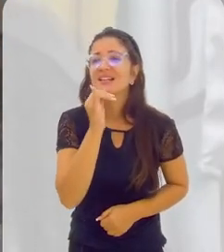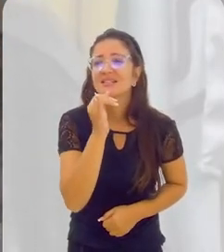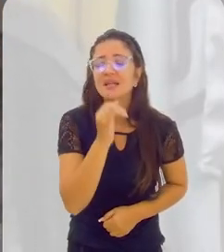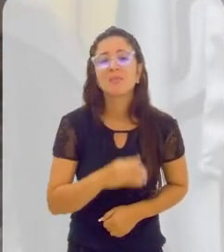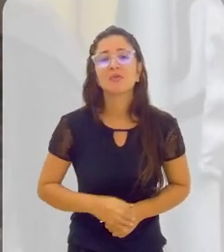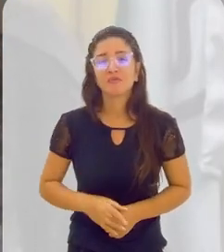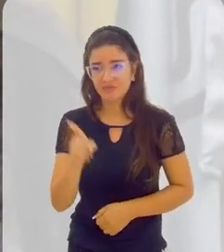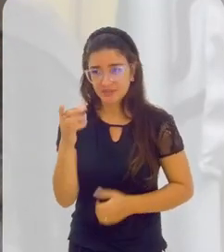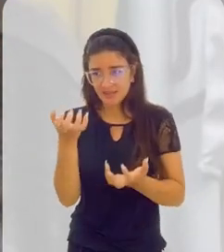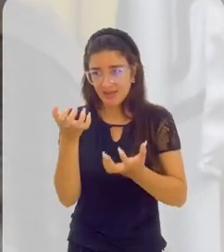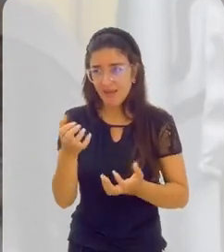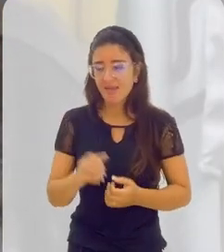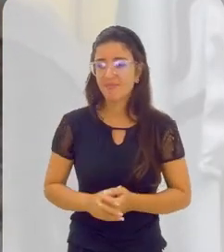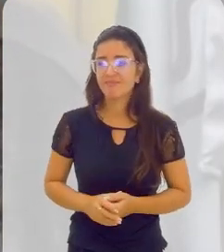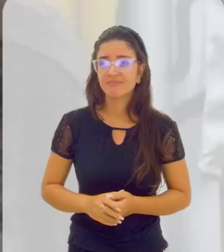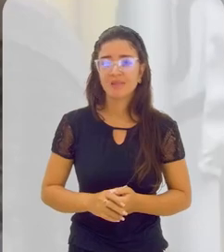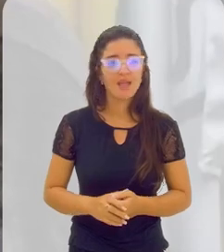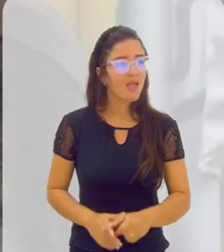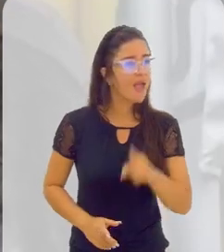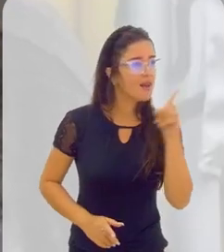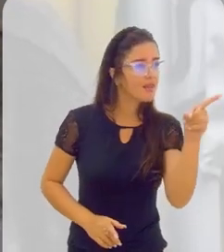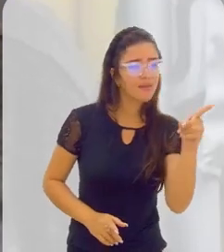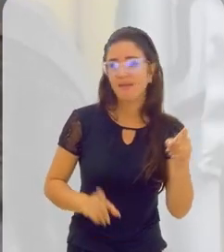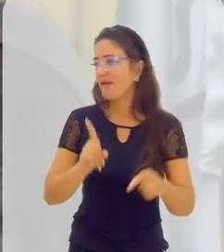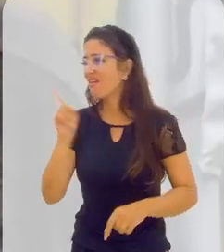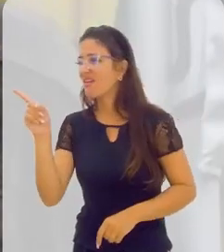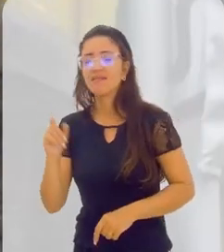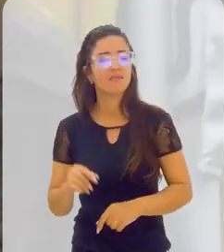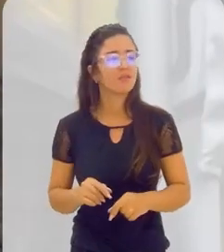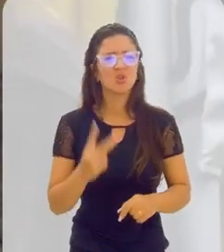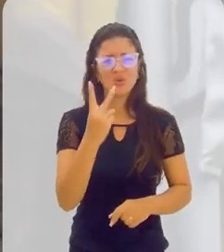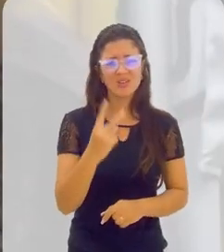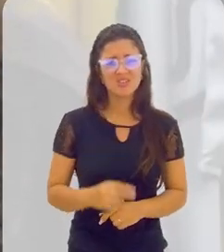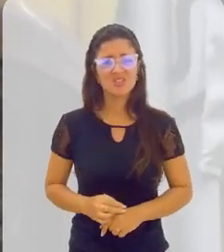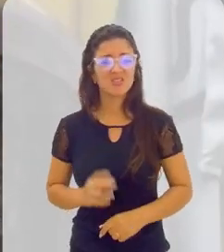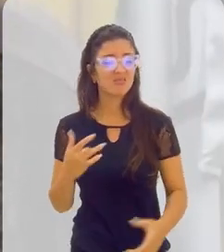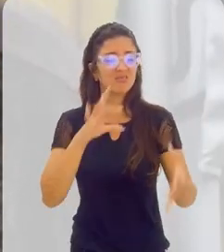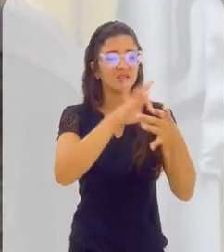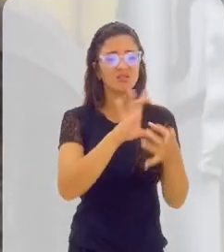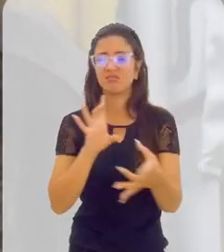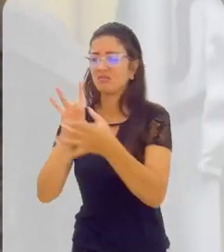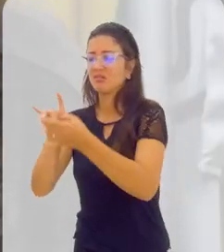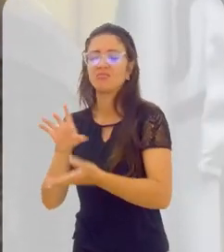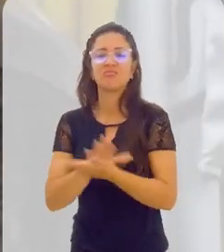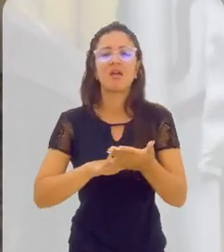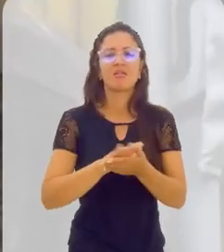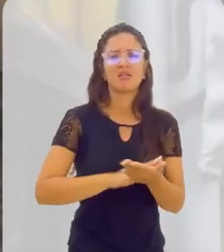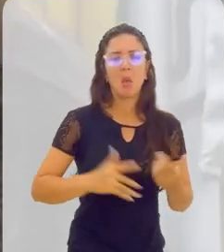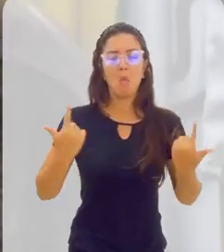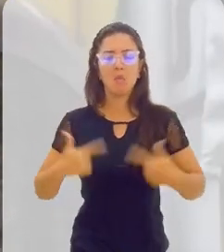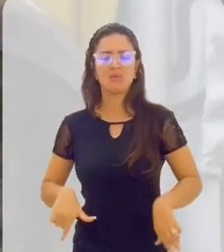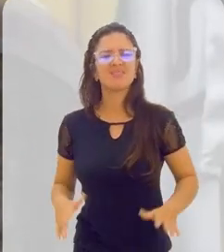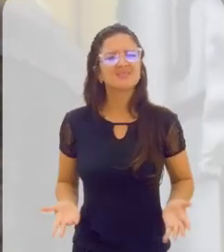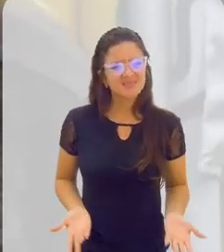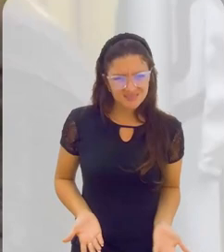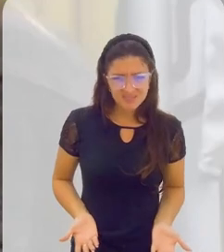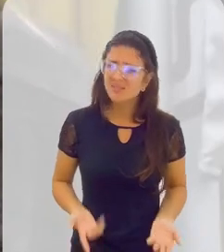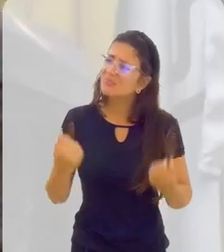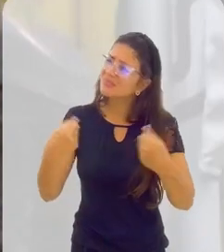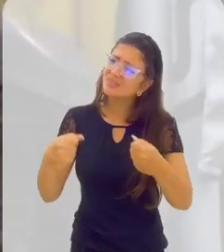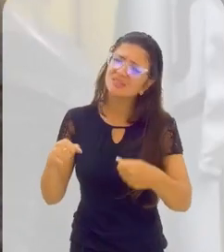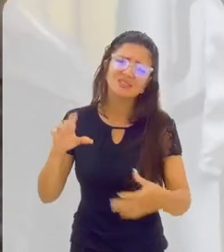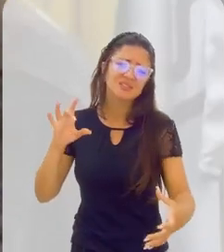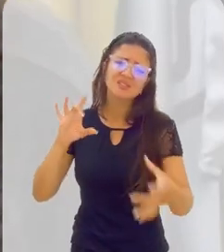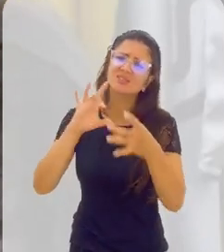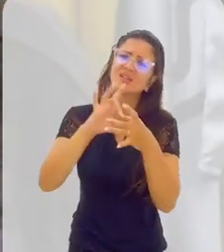plantão aqui no outro dia ali que eu não tenho vínculo nenhum é uma das pessoas que eu mais falo para eles vocês têm